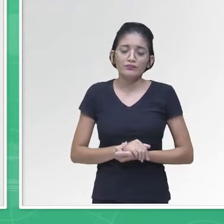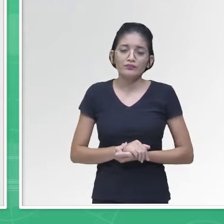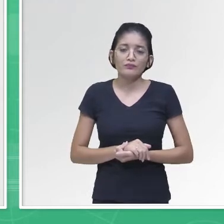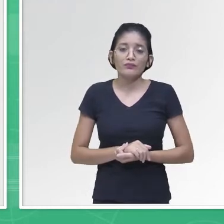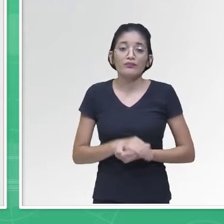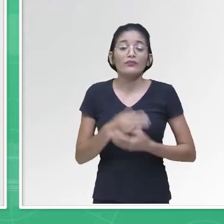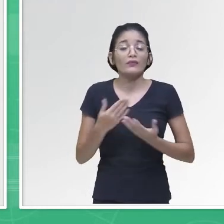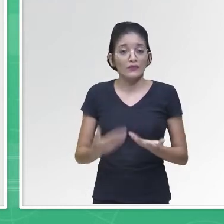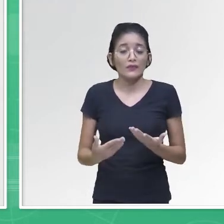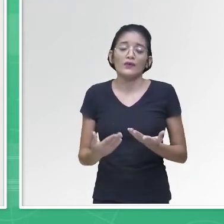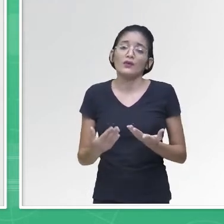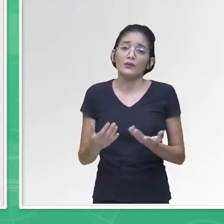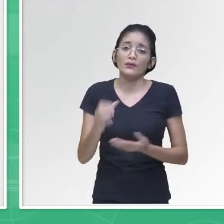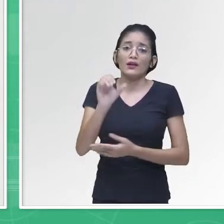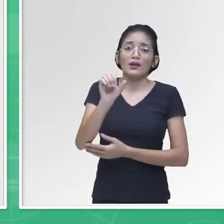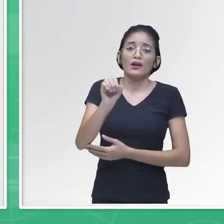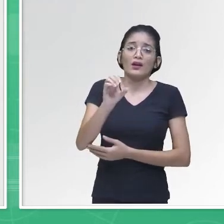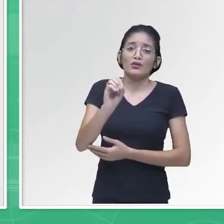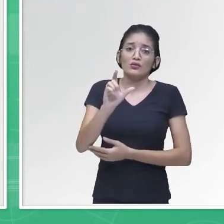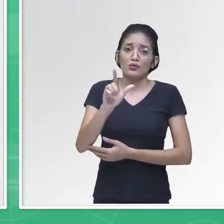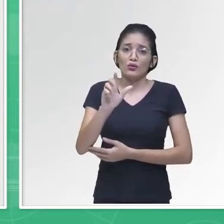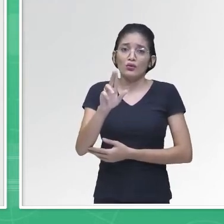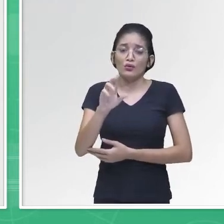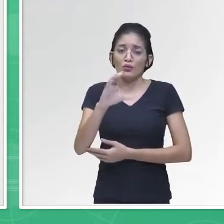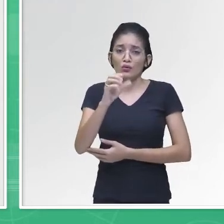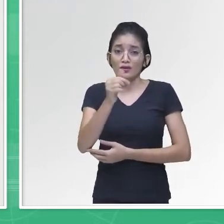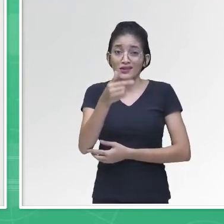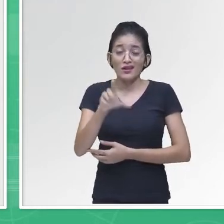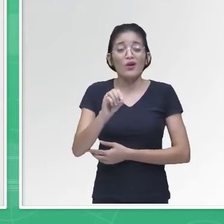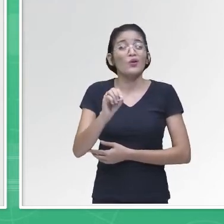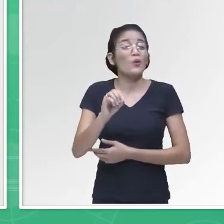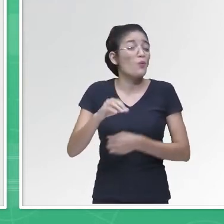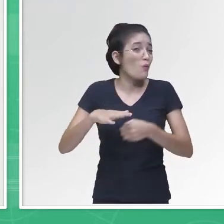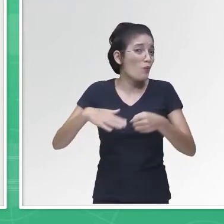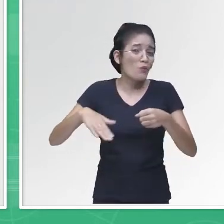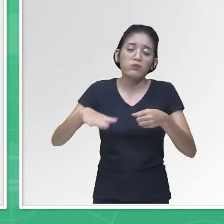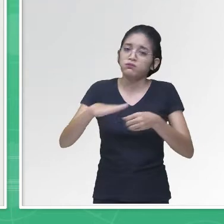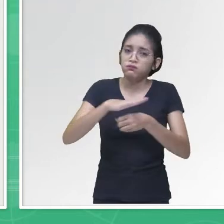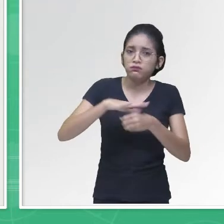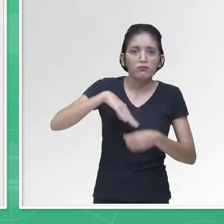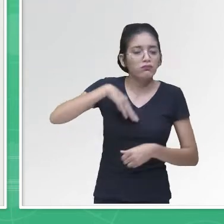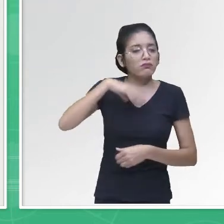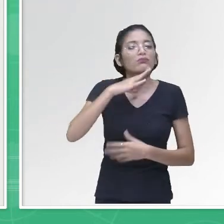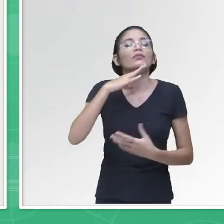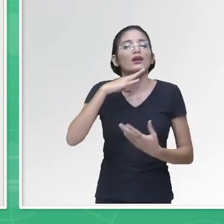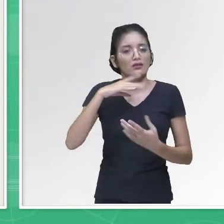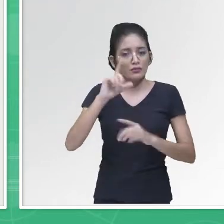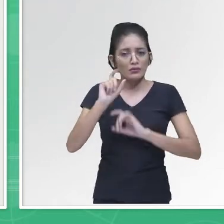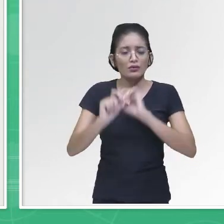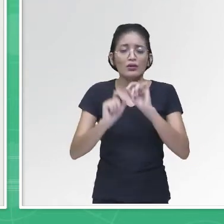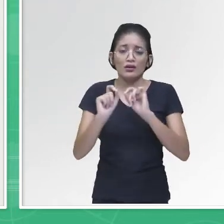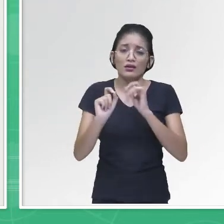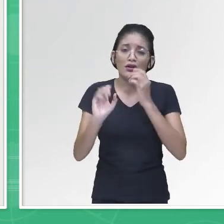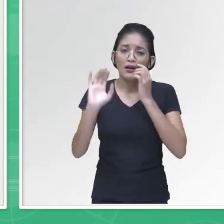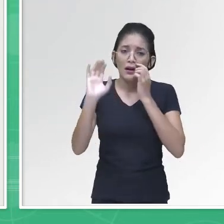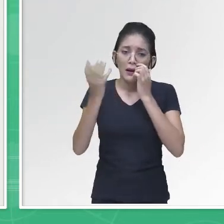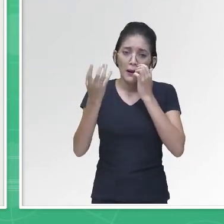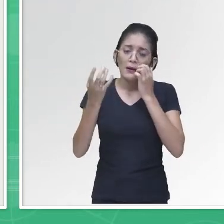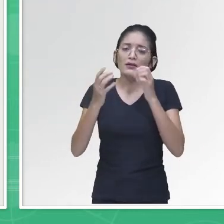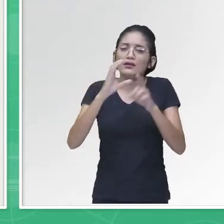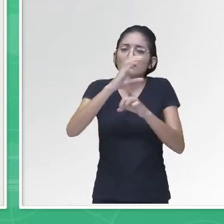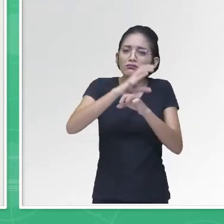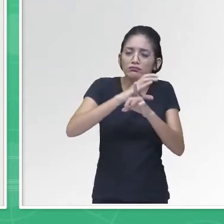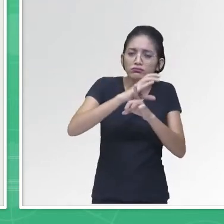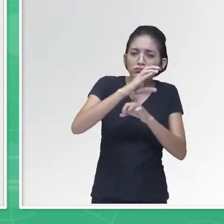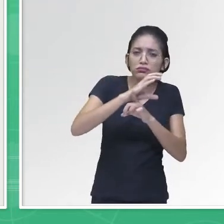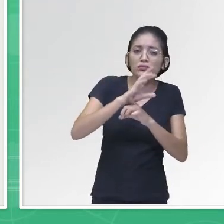quando ela tem a máxima permitida, a uma certa quantidade de solvente a uma temperatura,